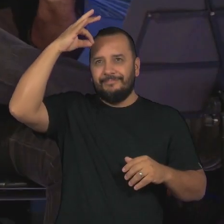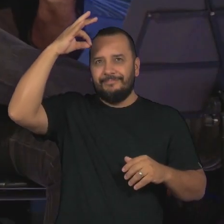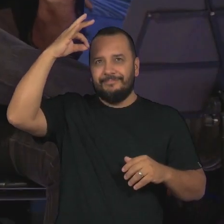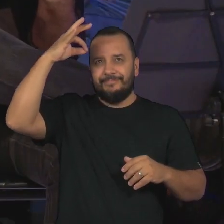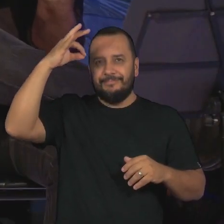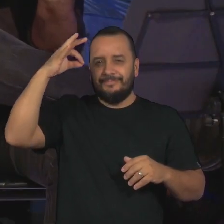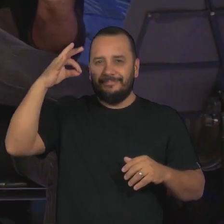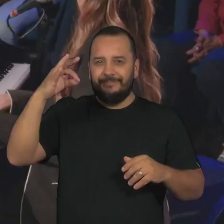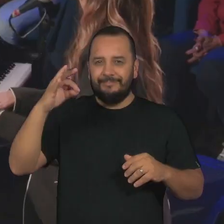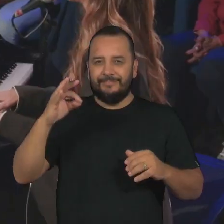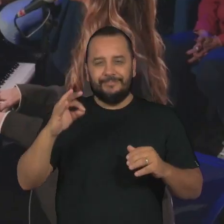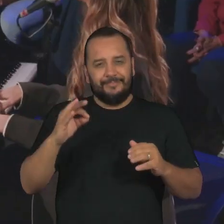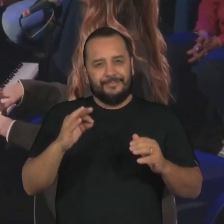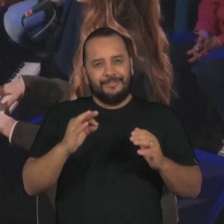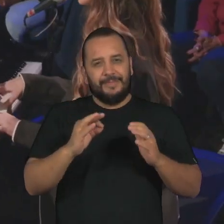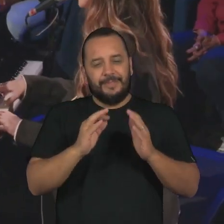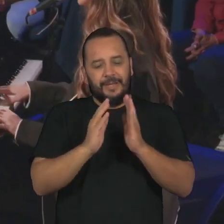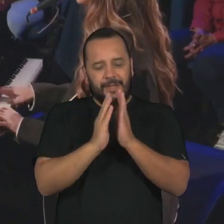ciclamen do